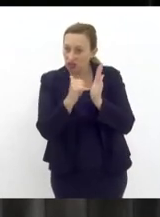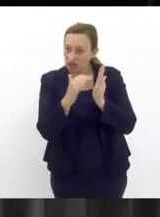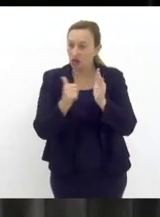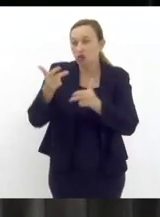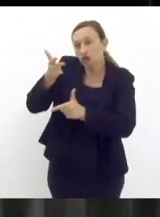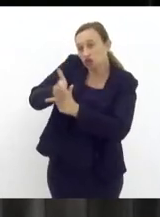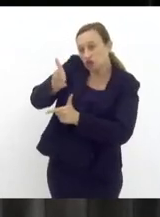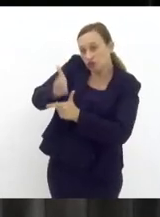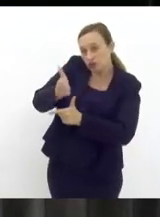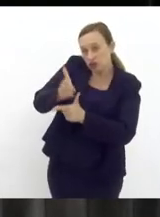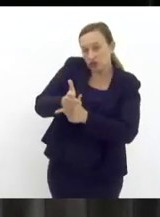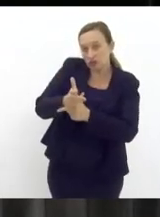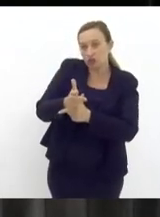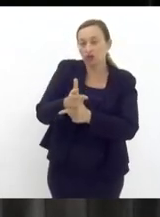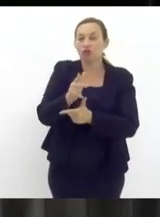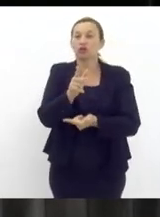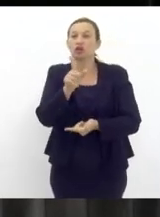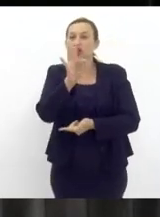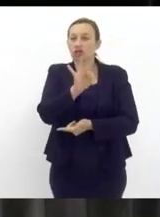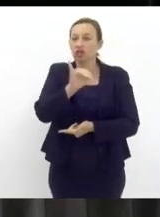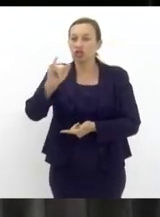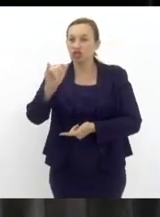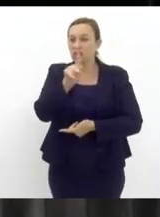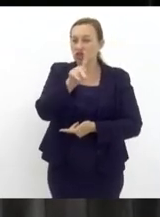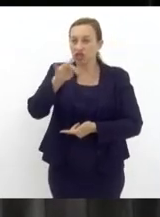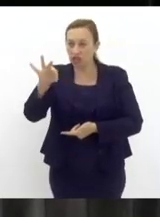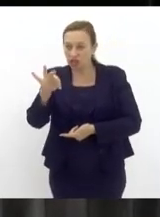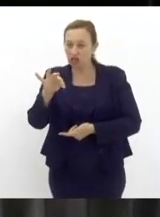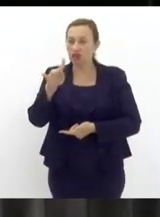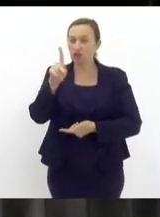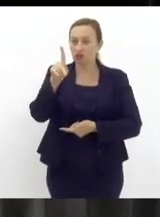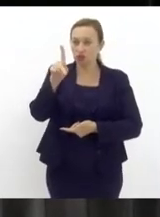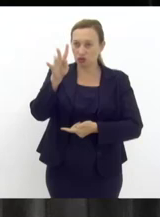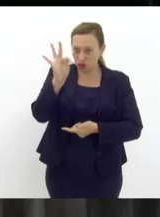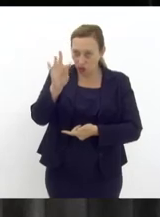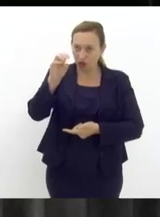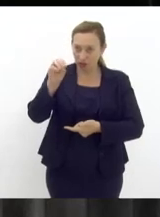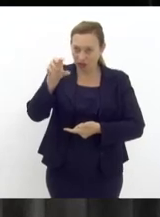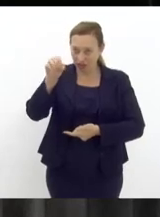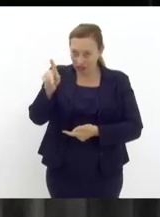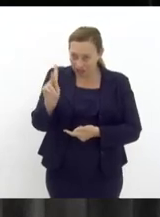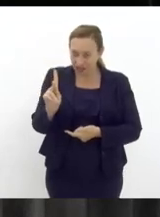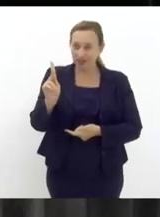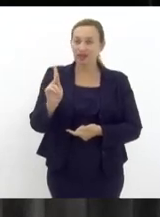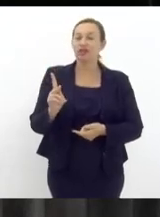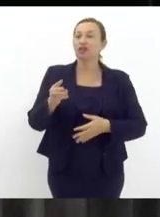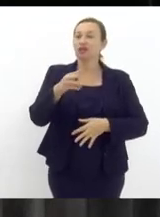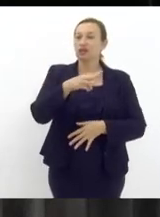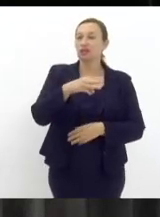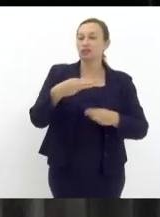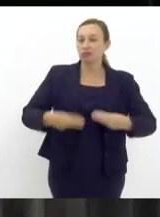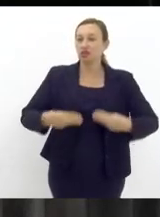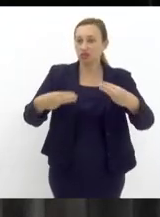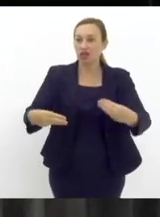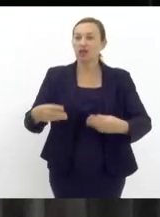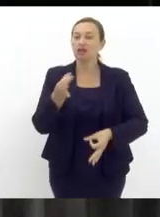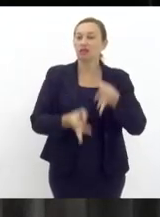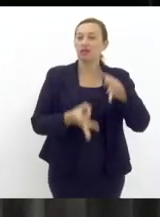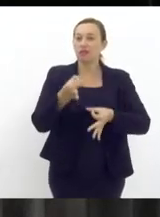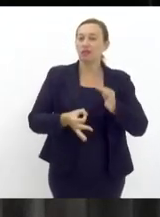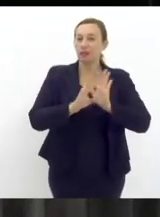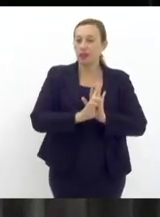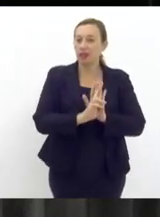o X no Tik Tok e foi noticinado ontem para eu terminar que ao ser interpelado pelo Ministério da Justiça A